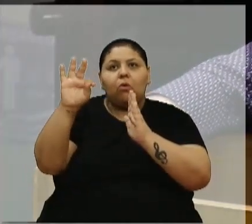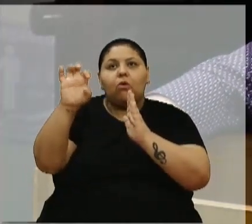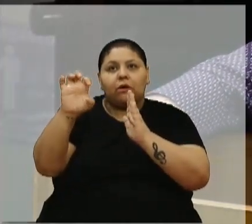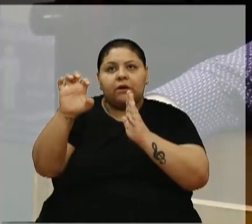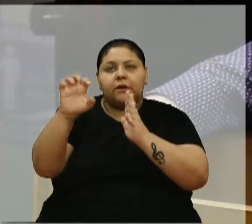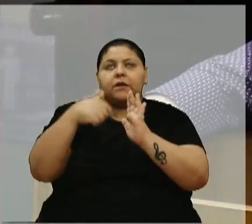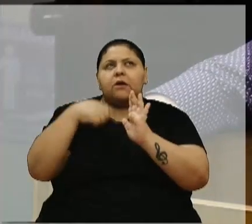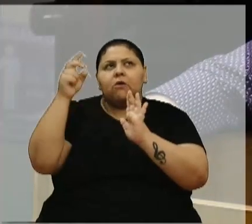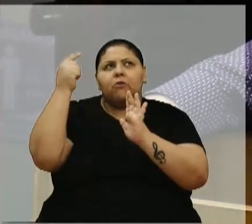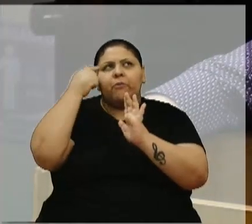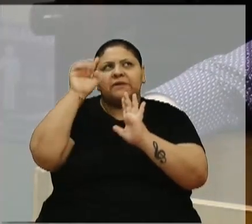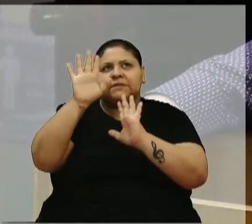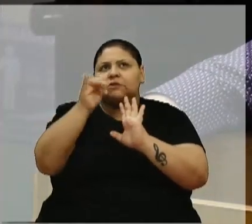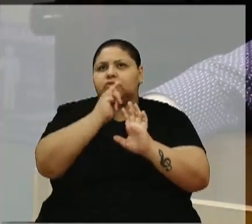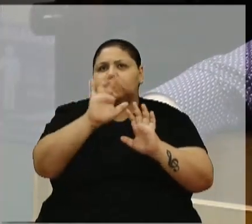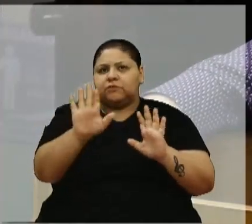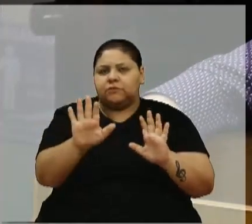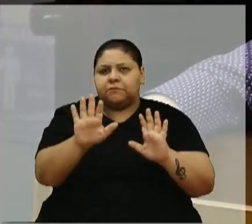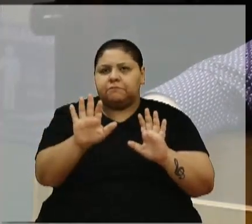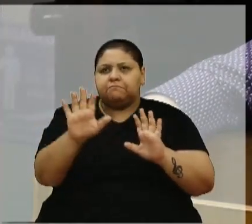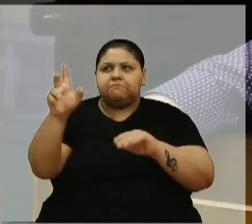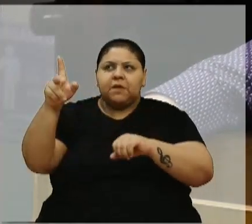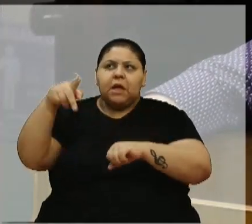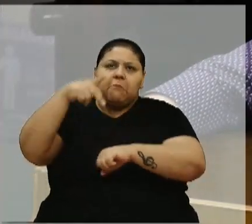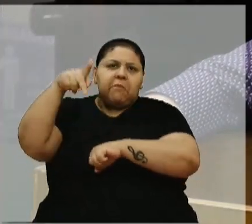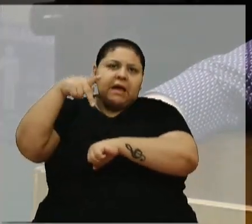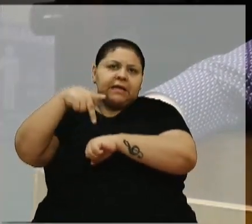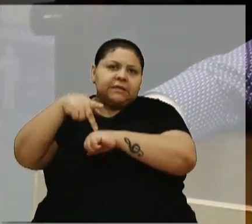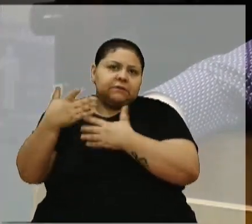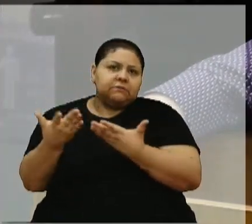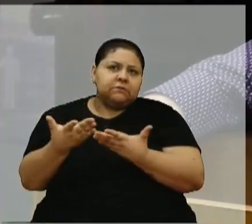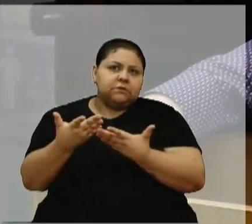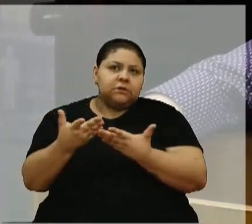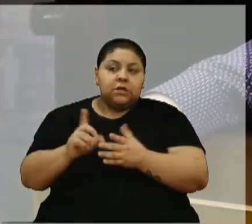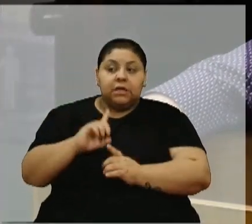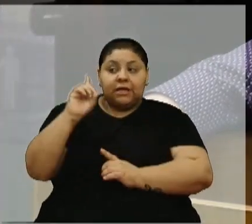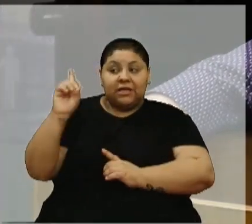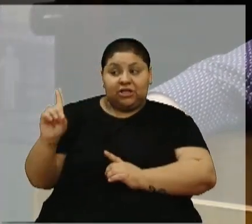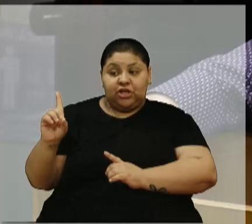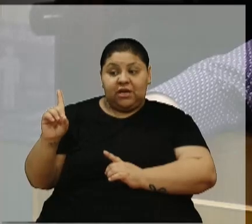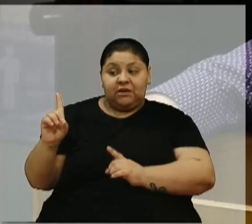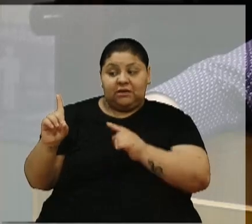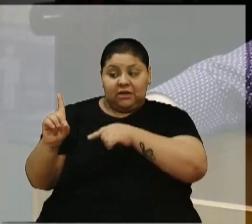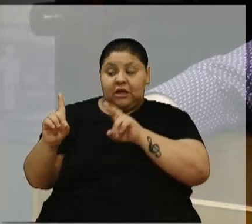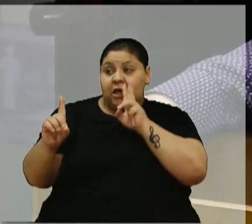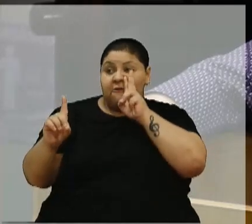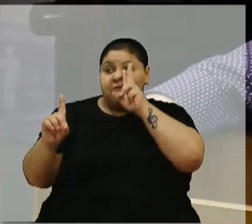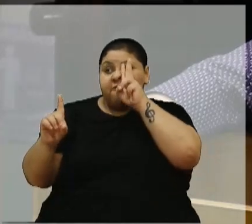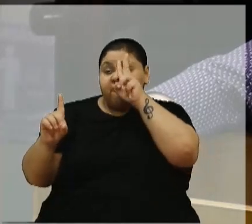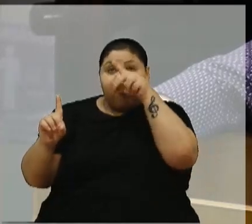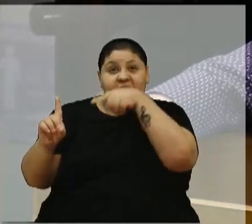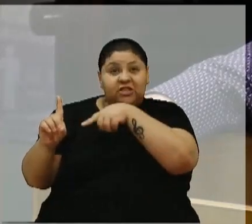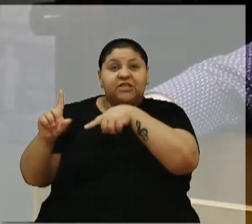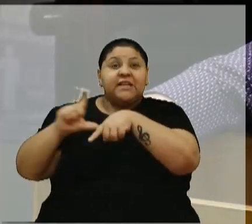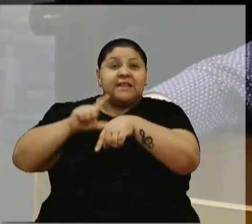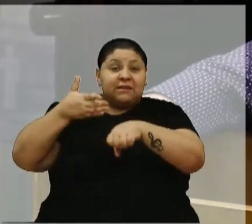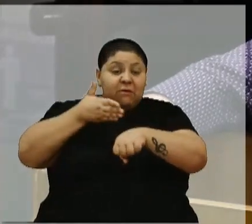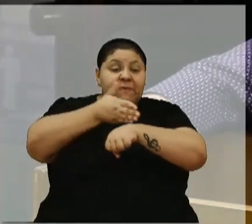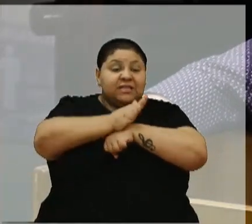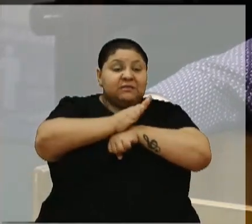pensando, por exemplo, países que a direita e a extrema-direita têm uma participação muito forte na